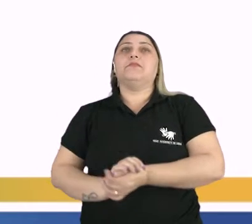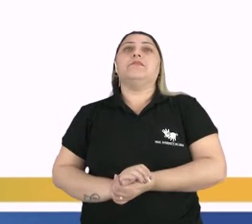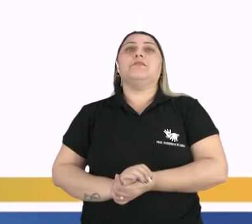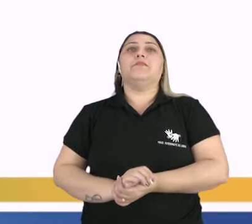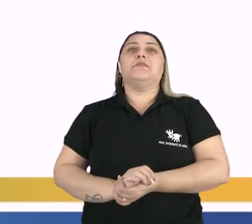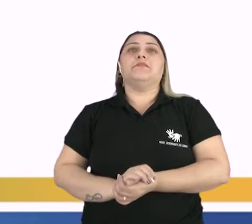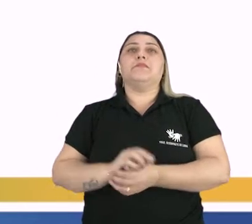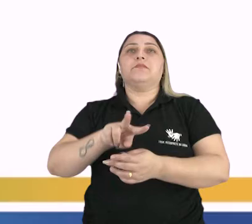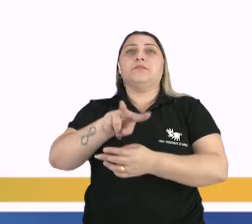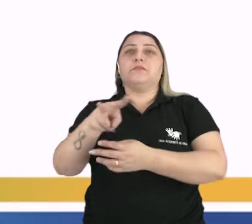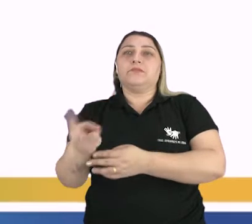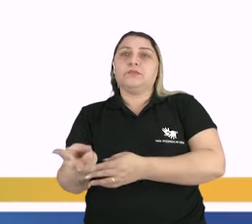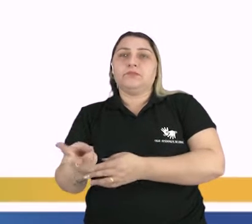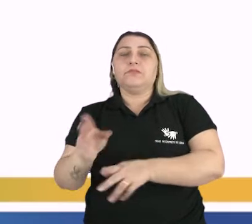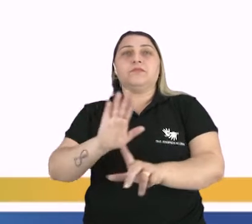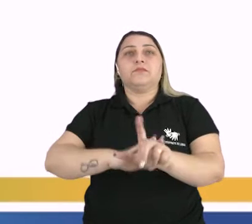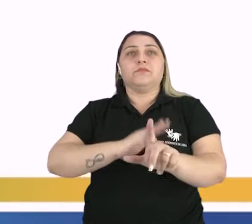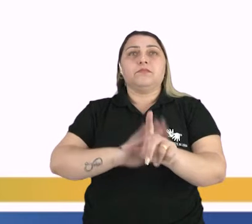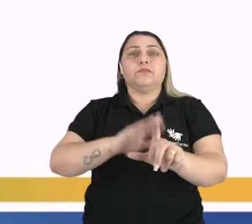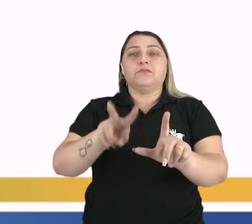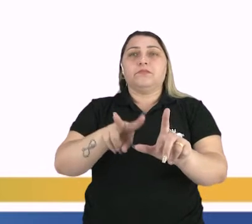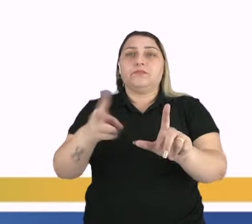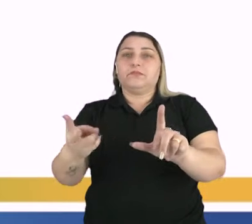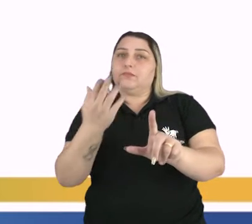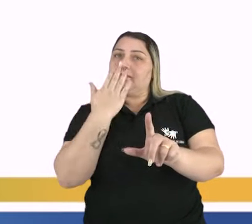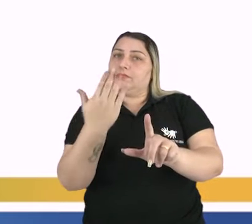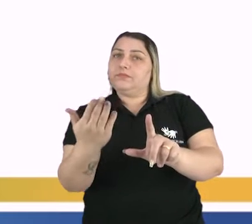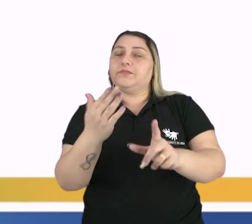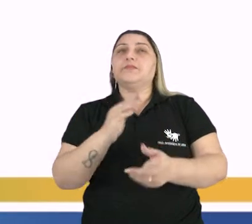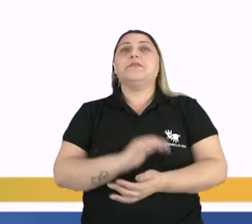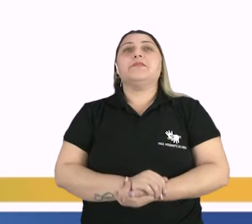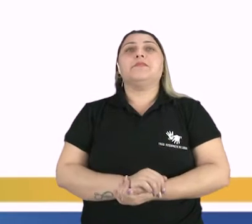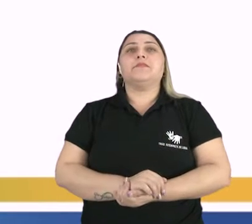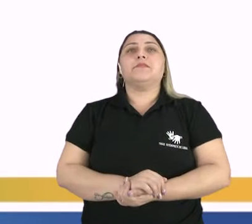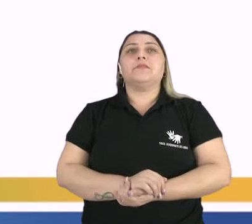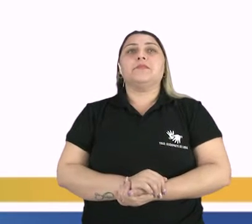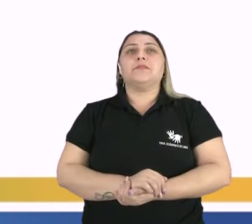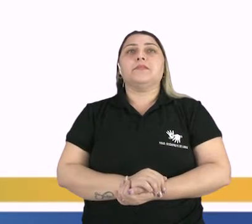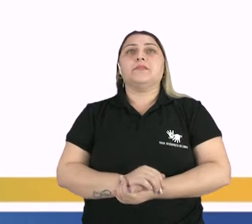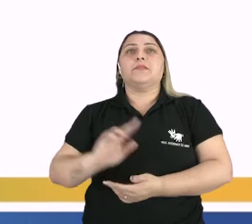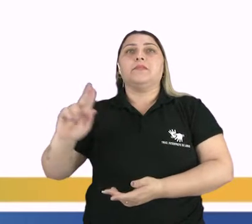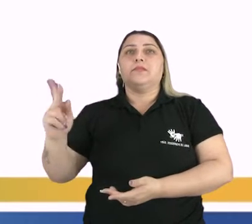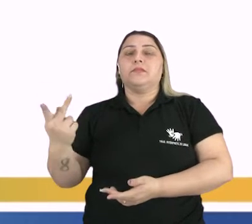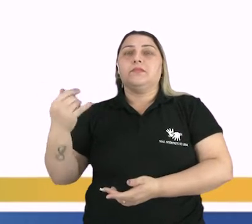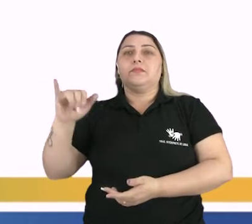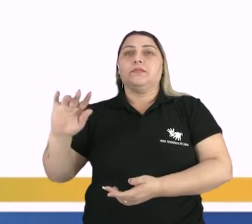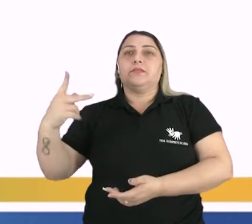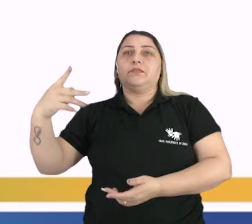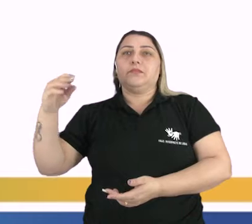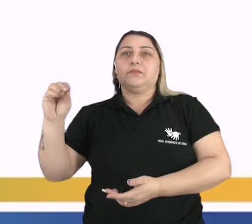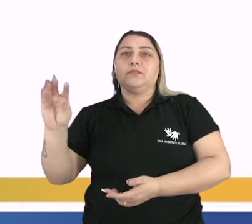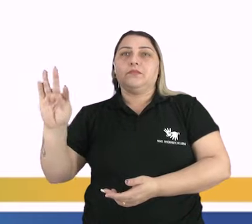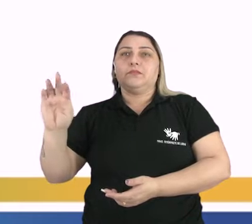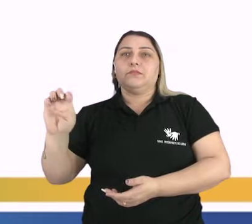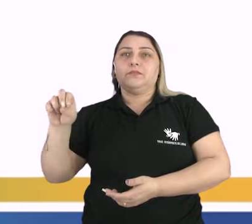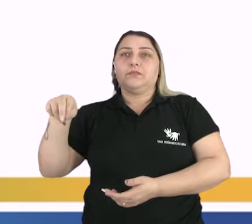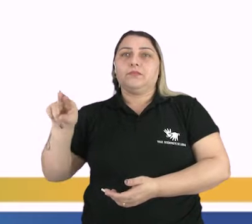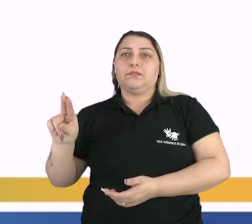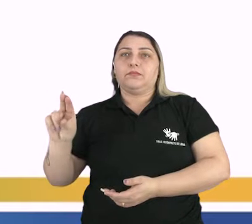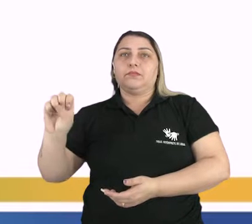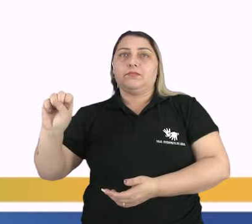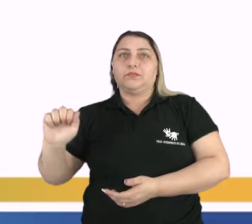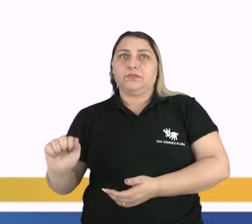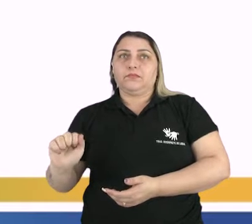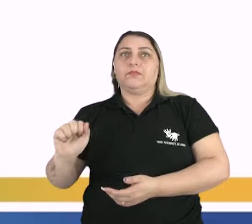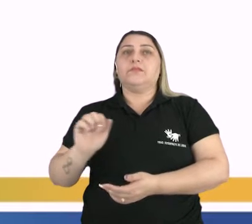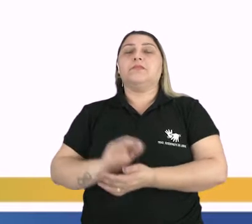o cateto, ou o lado que está em frente, né? Relacionando com a hipotenusa, que está em rosa aí, né? Então,